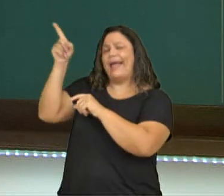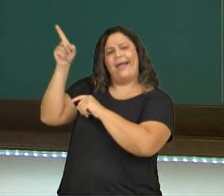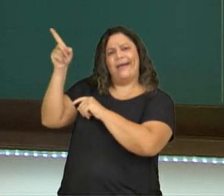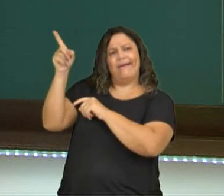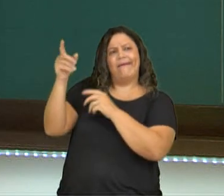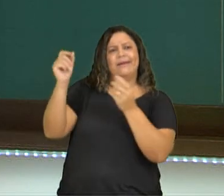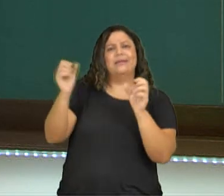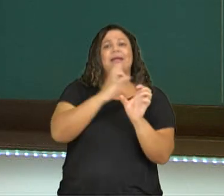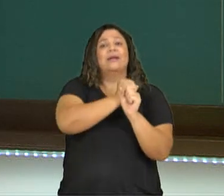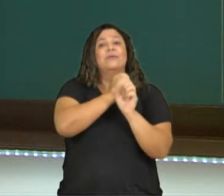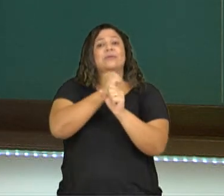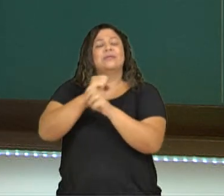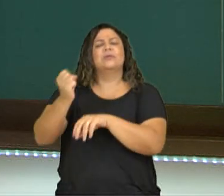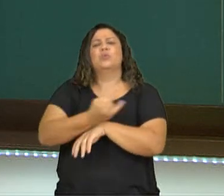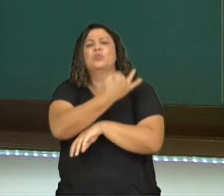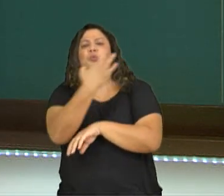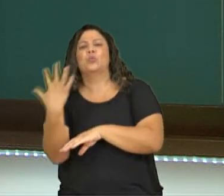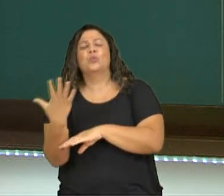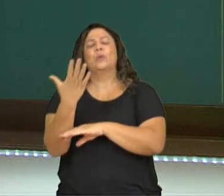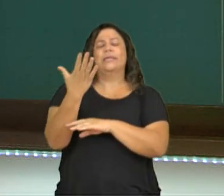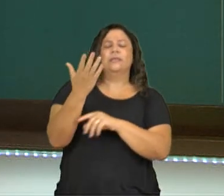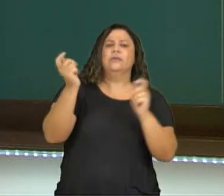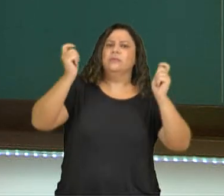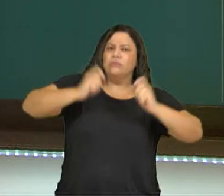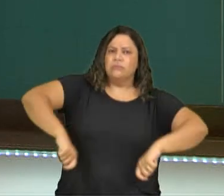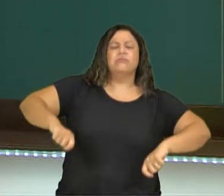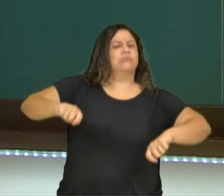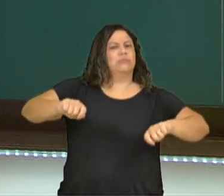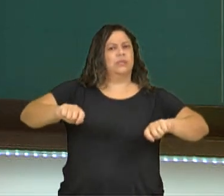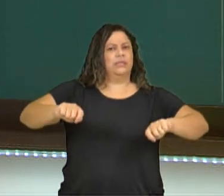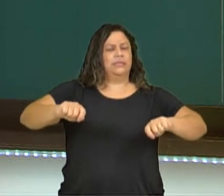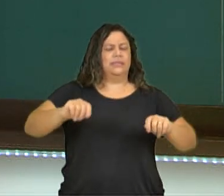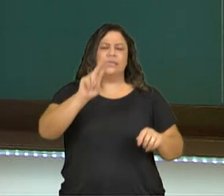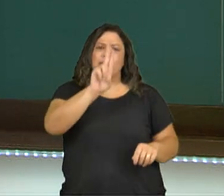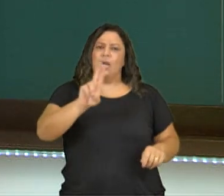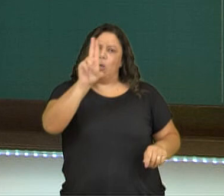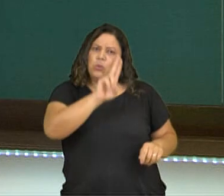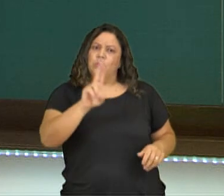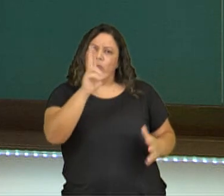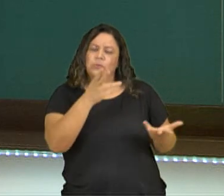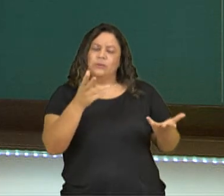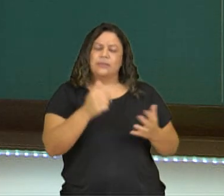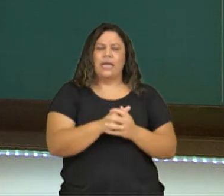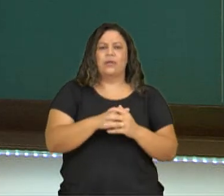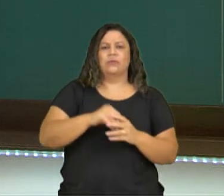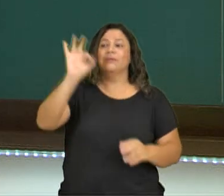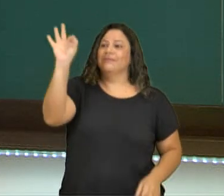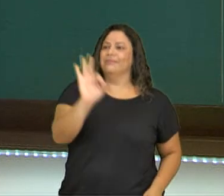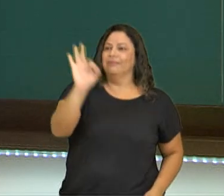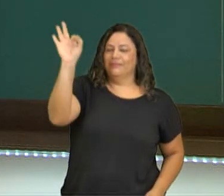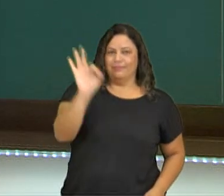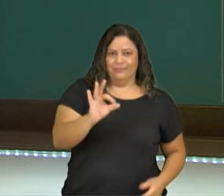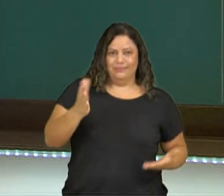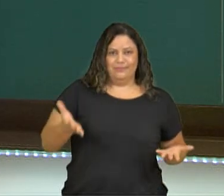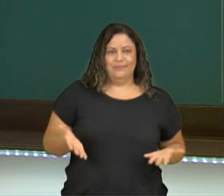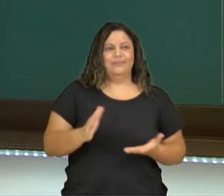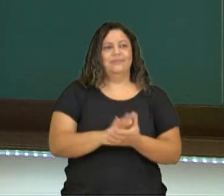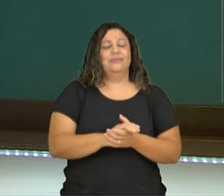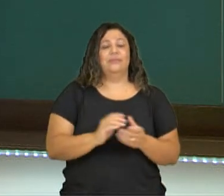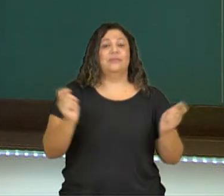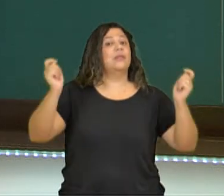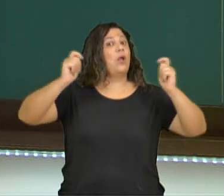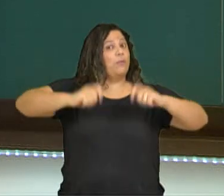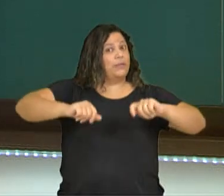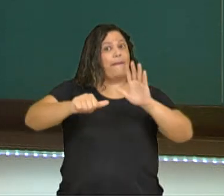É a quantidade de produto que realmente será obtido em relação à porcentagem teoricamente esperada. Então,